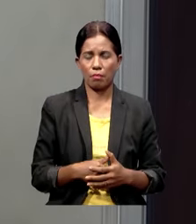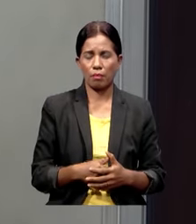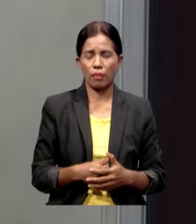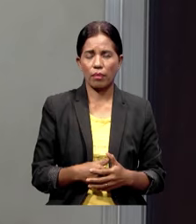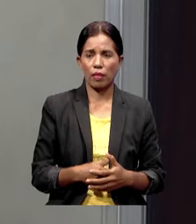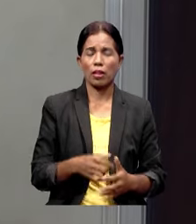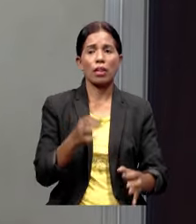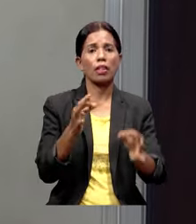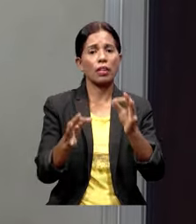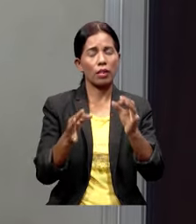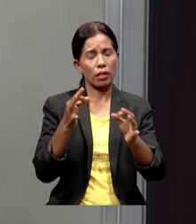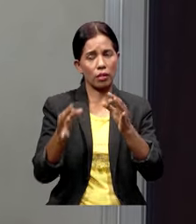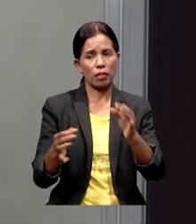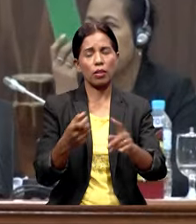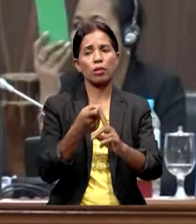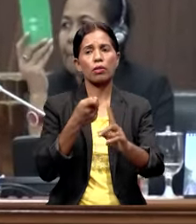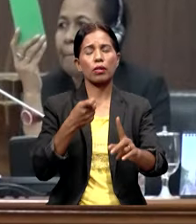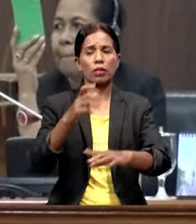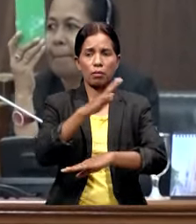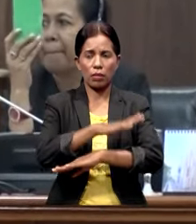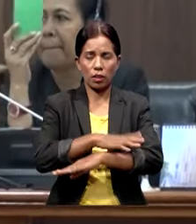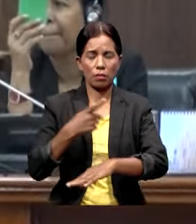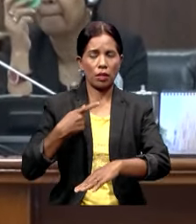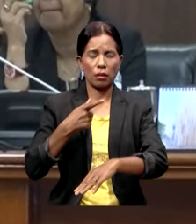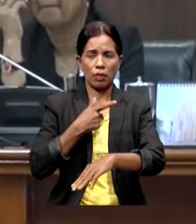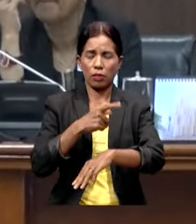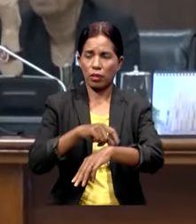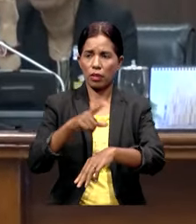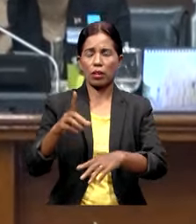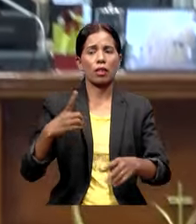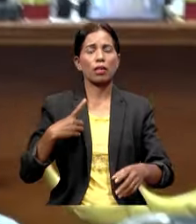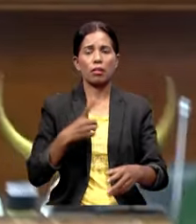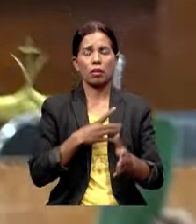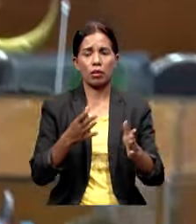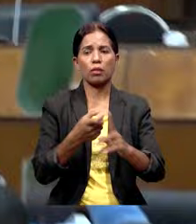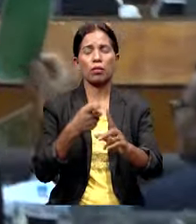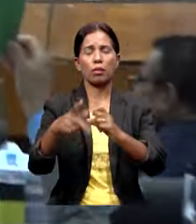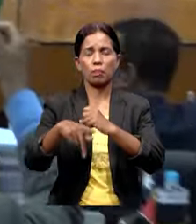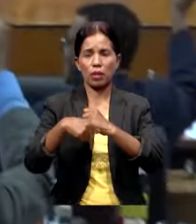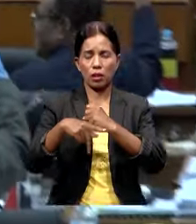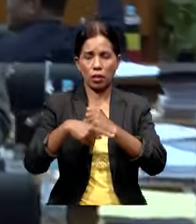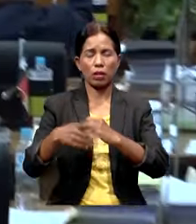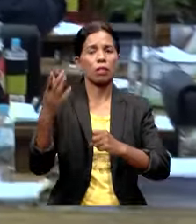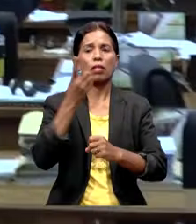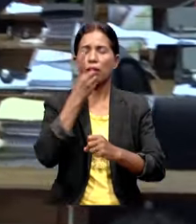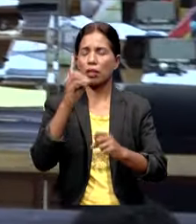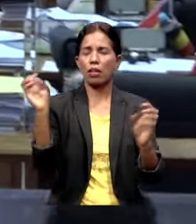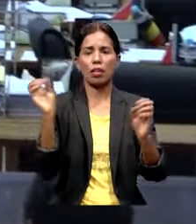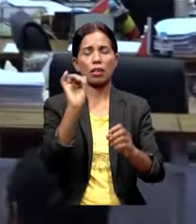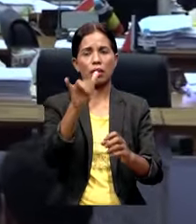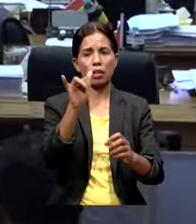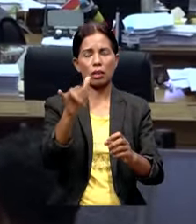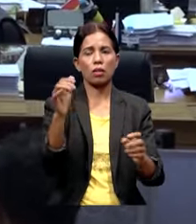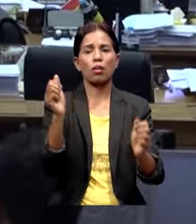iniciativa né mais você mesa do parlamento mas que não é deputado Balo Rusi bancada oposição declara ona la aceite rolei